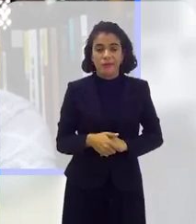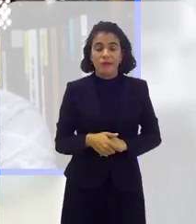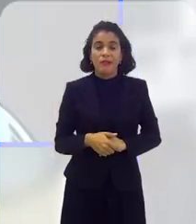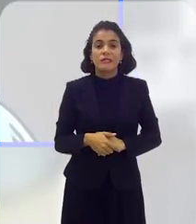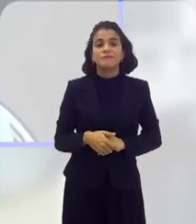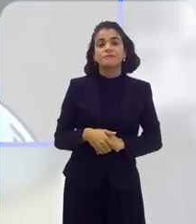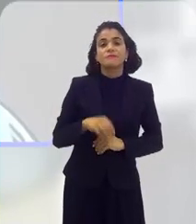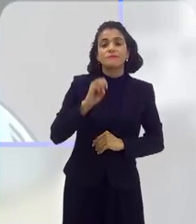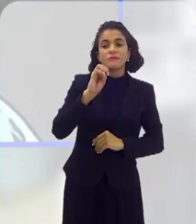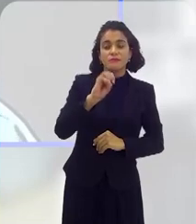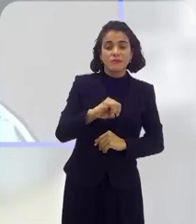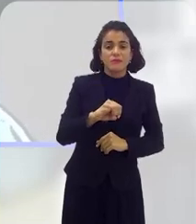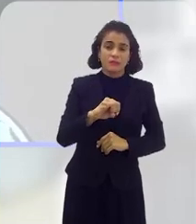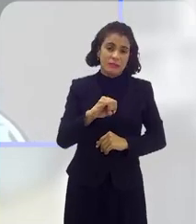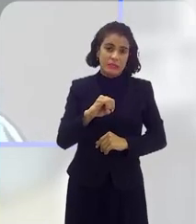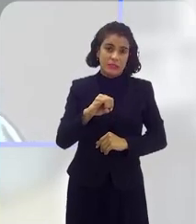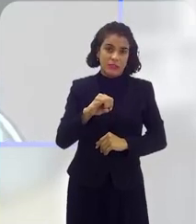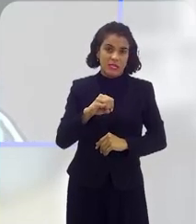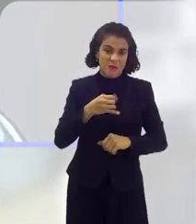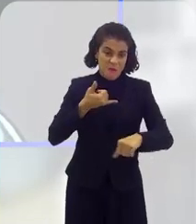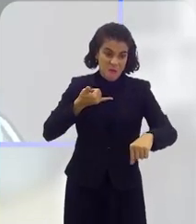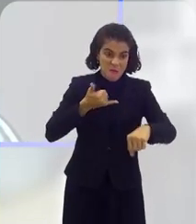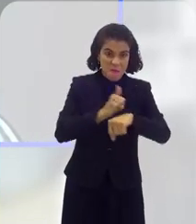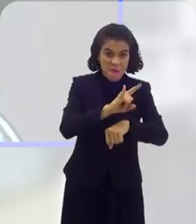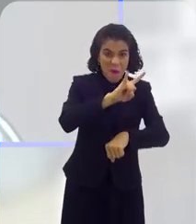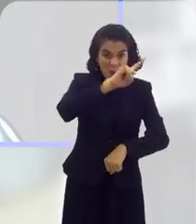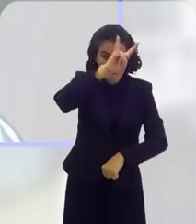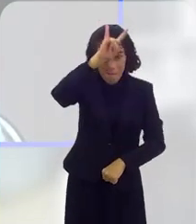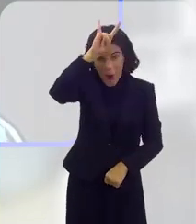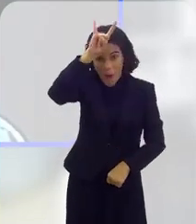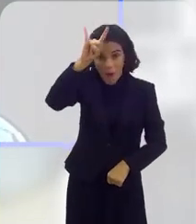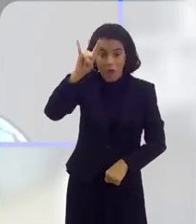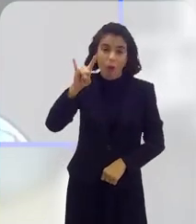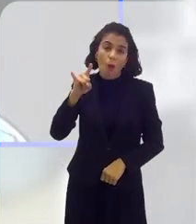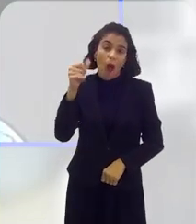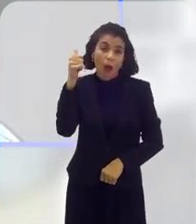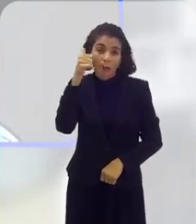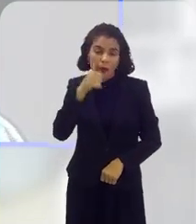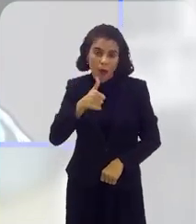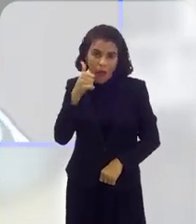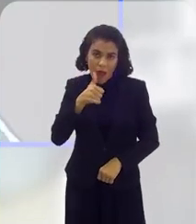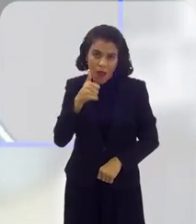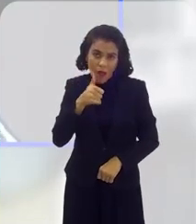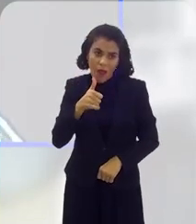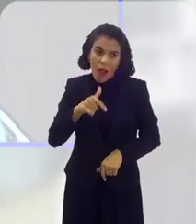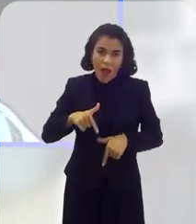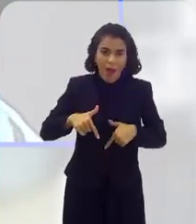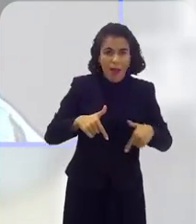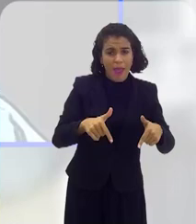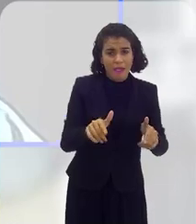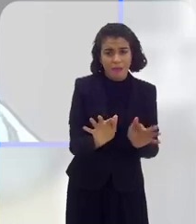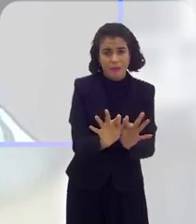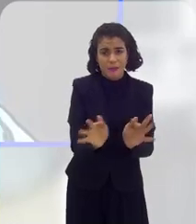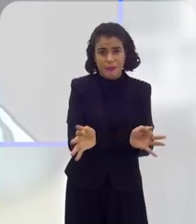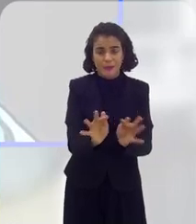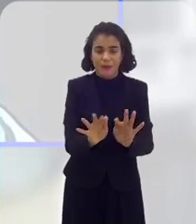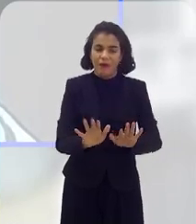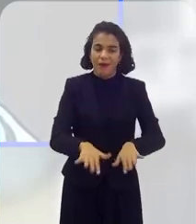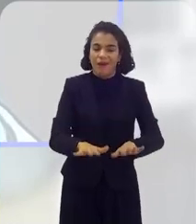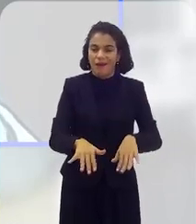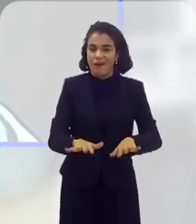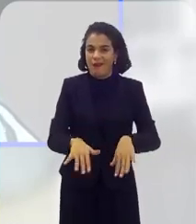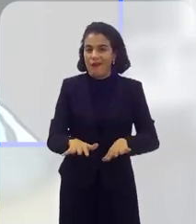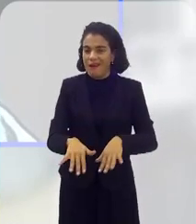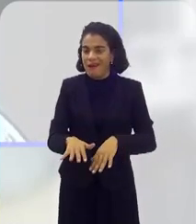Então, se o adultério tivesse sido cometido com uma moça, a reação do marido seria mais